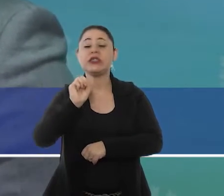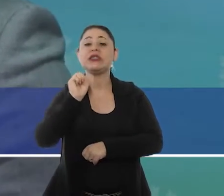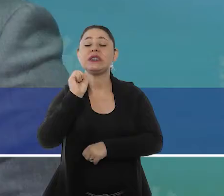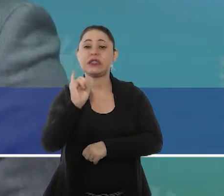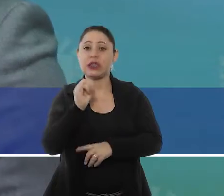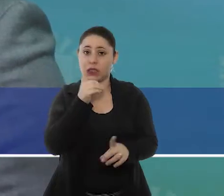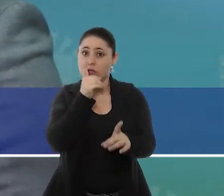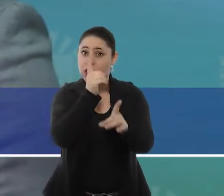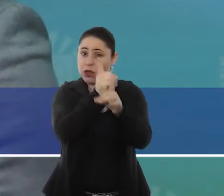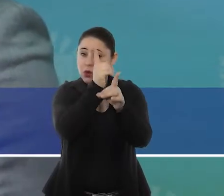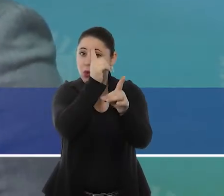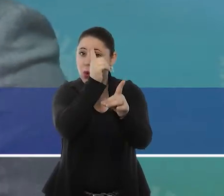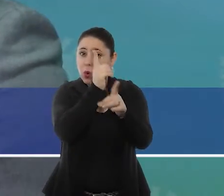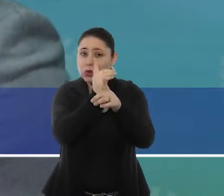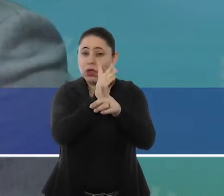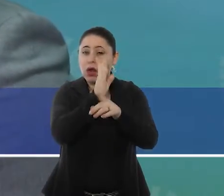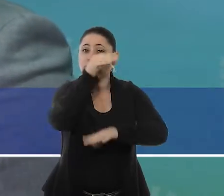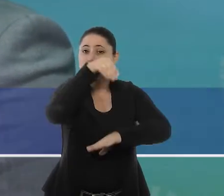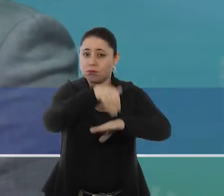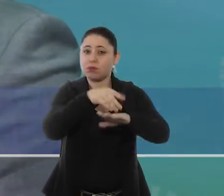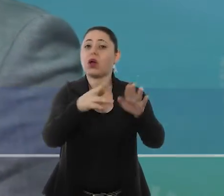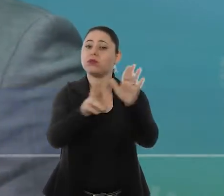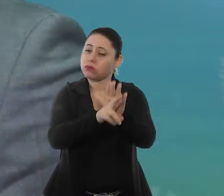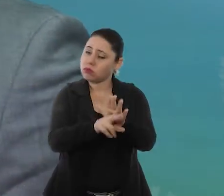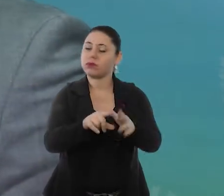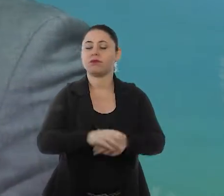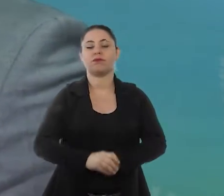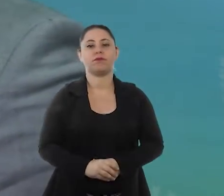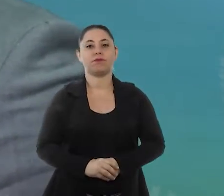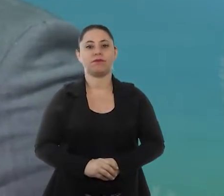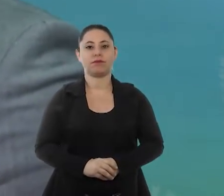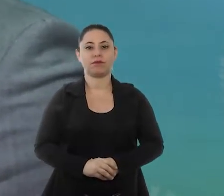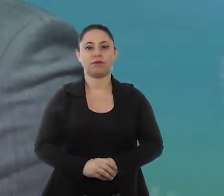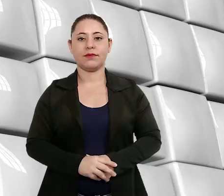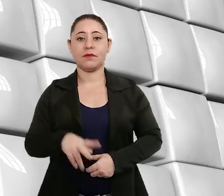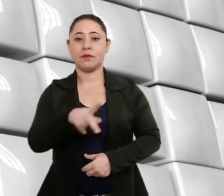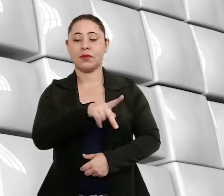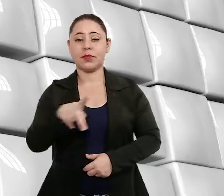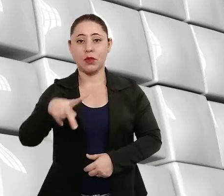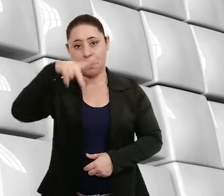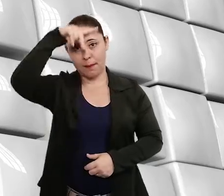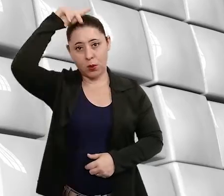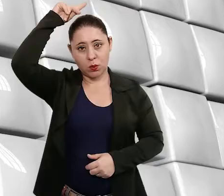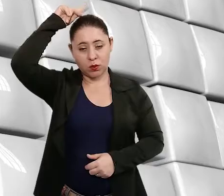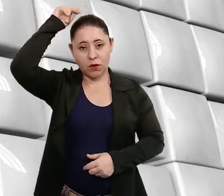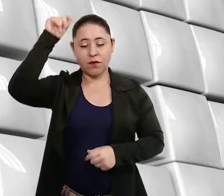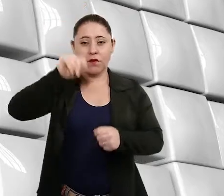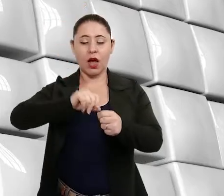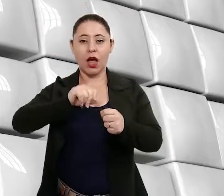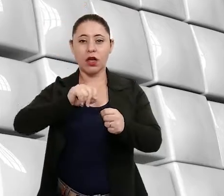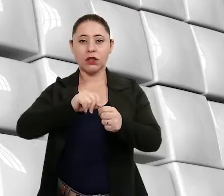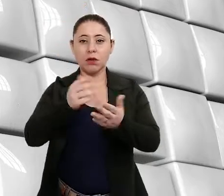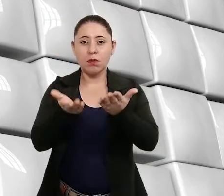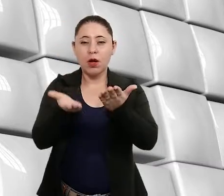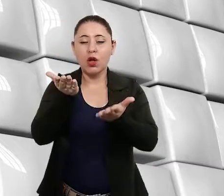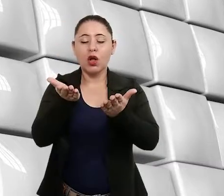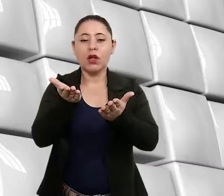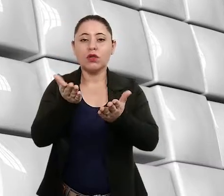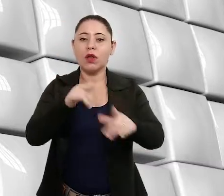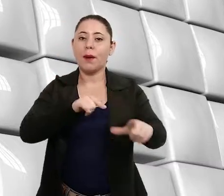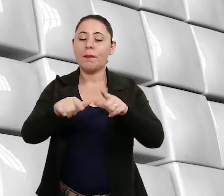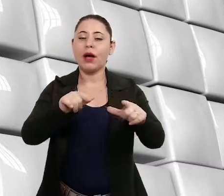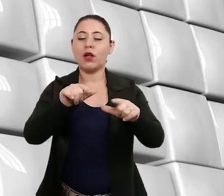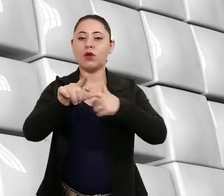que, caso seja identificado o trote, o responsável seja acionado. Presidente Paulo Correa faz balanço